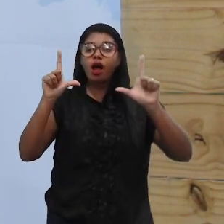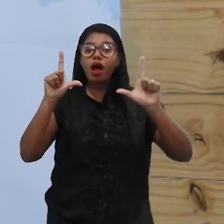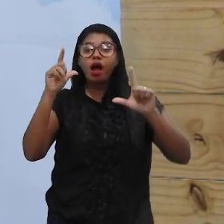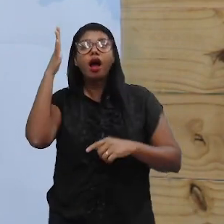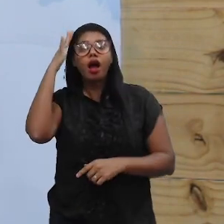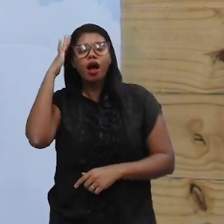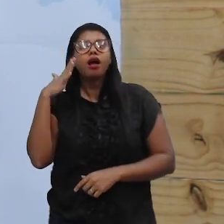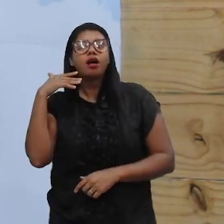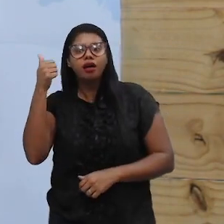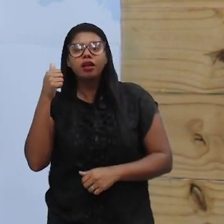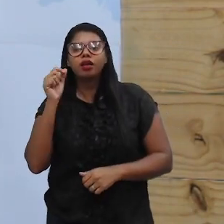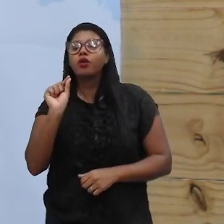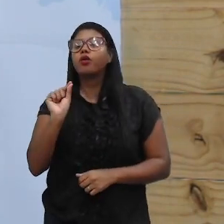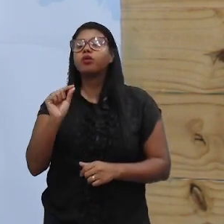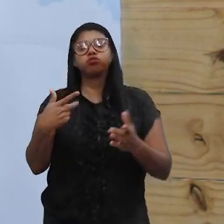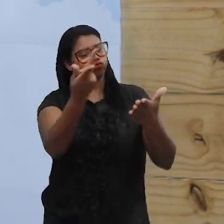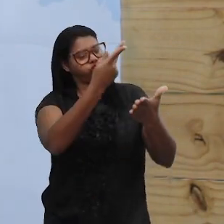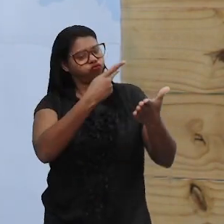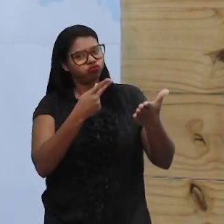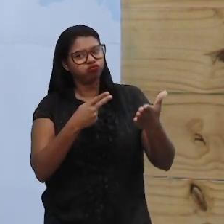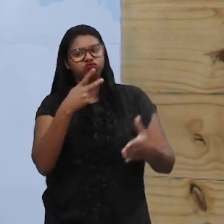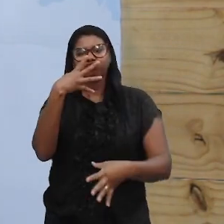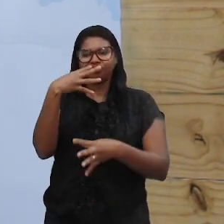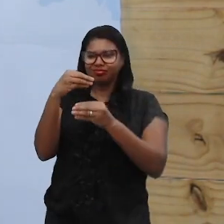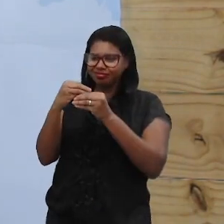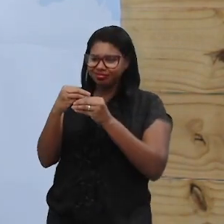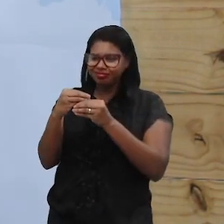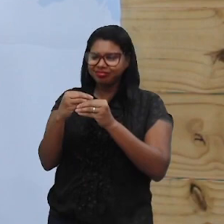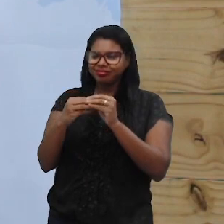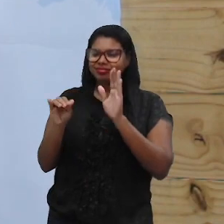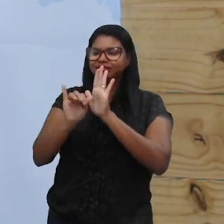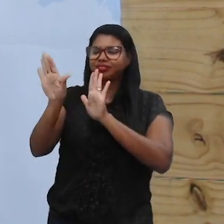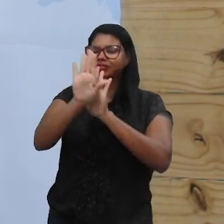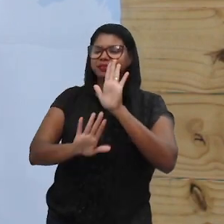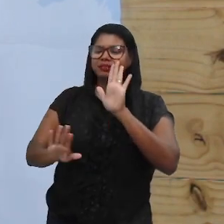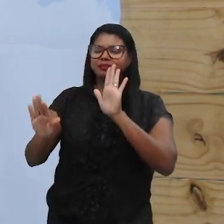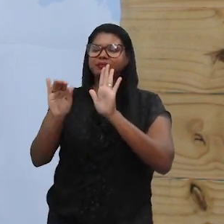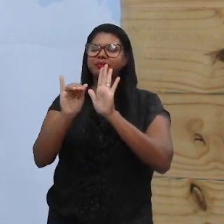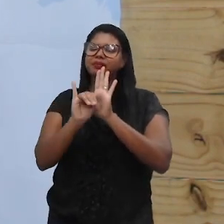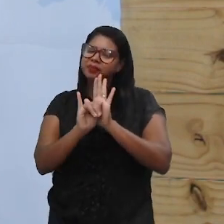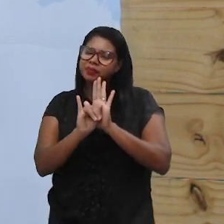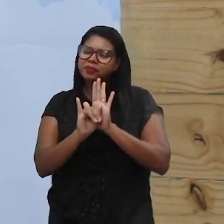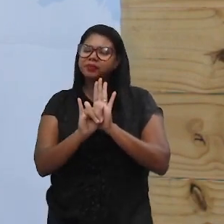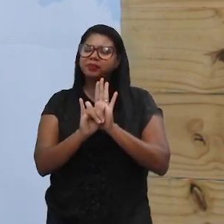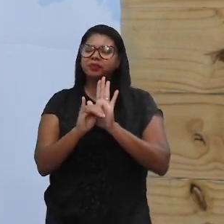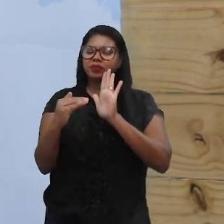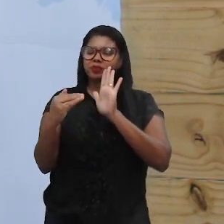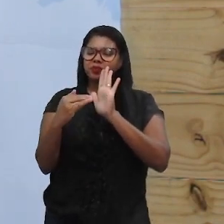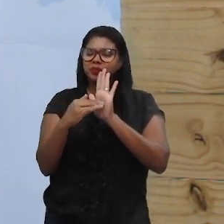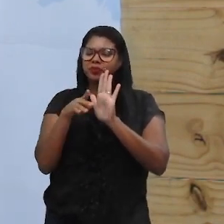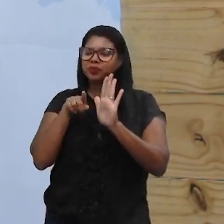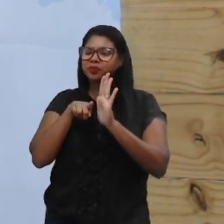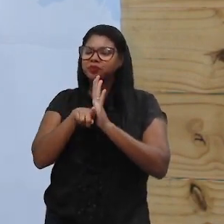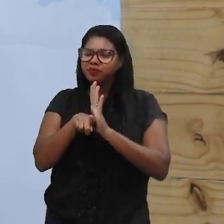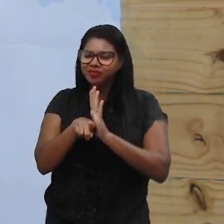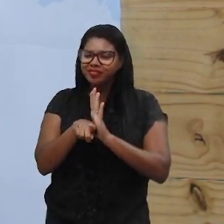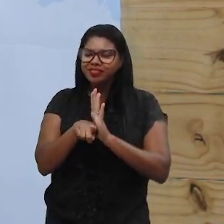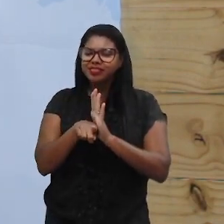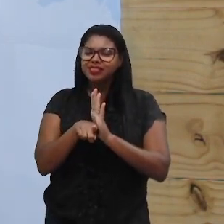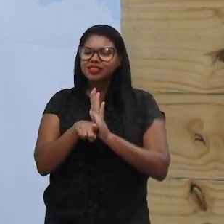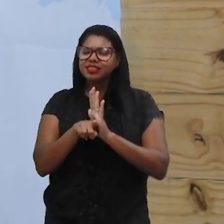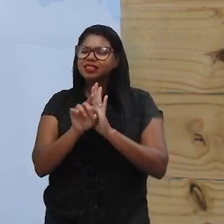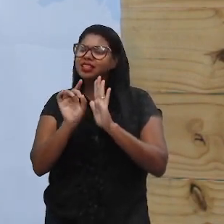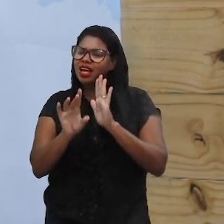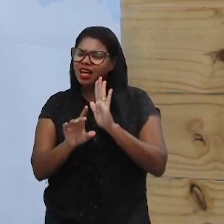texto, né? Então essa é uma das funções da ilustração. Então, essa última pergunta, né? São apenas